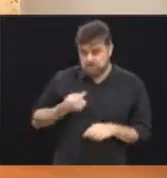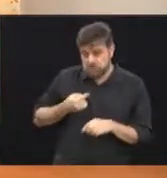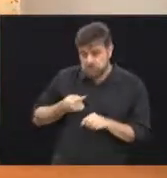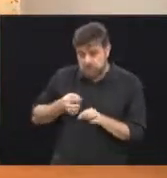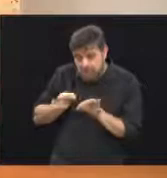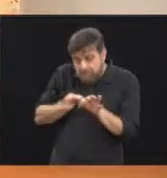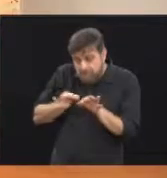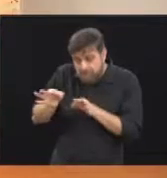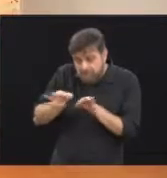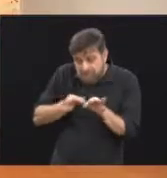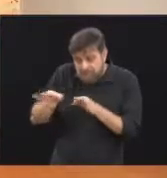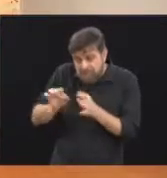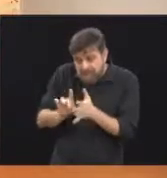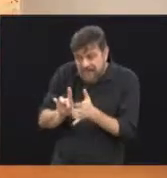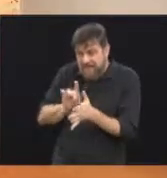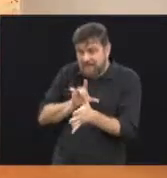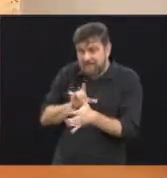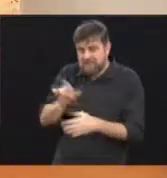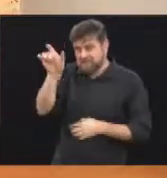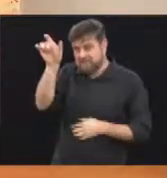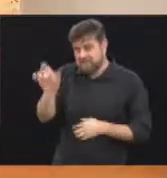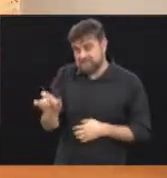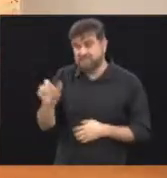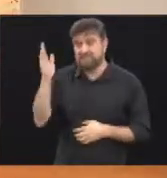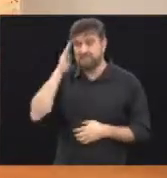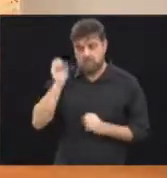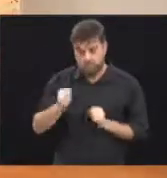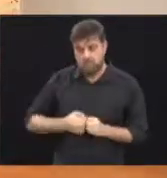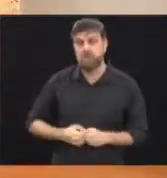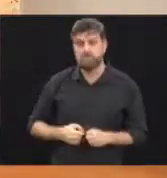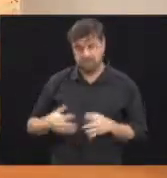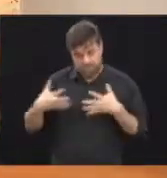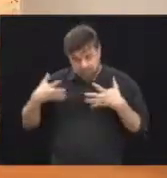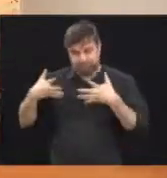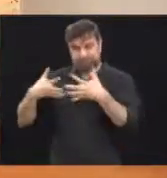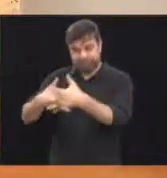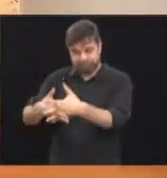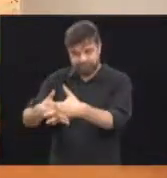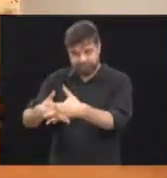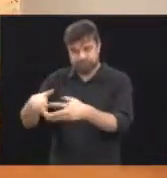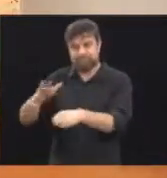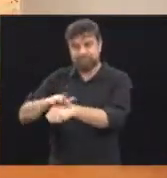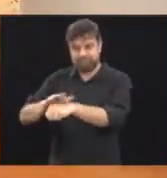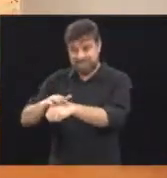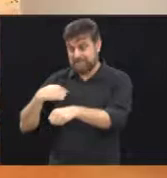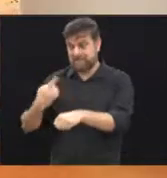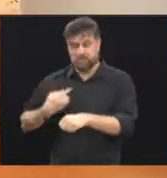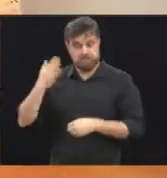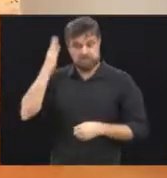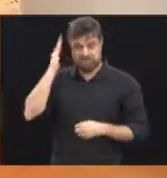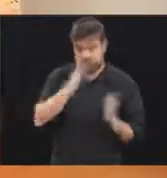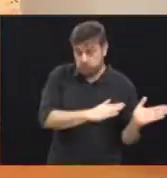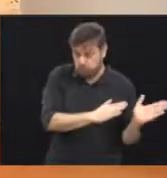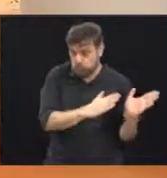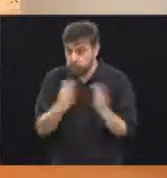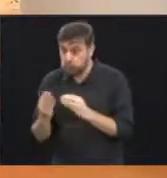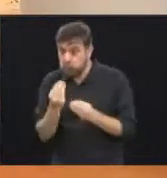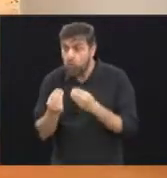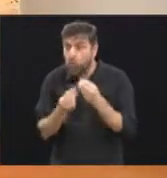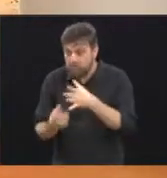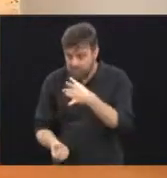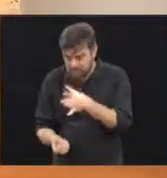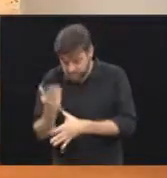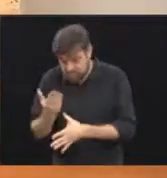preparado para as complicações, preparado para aquilo que não seguir como a gente